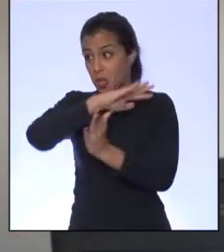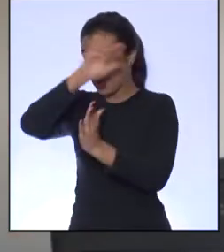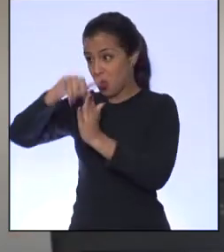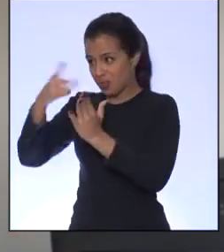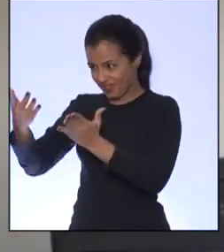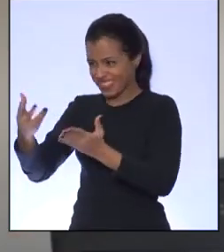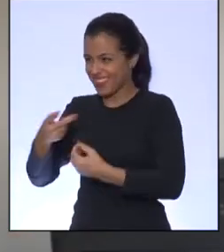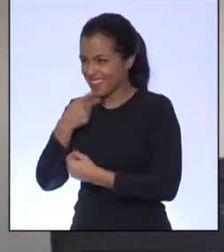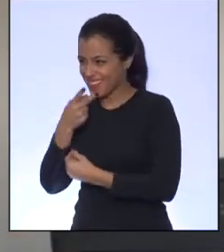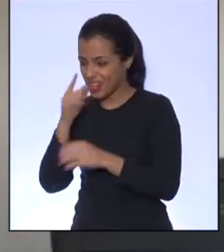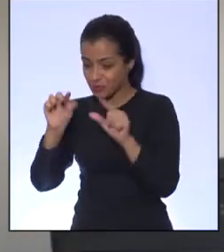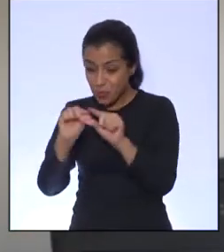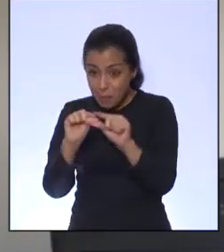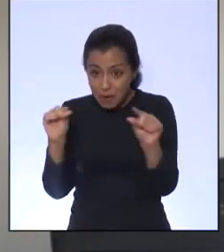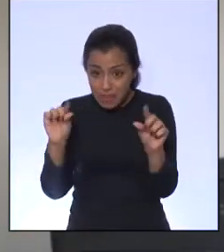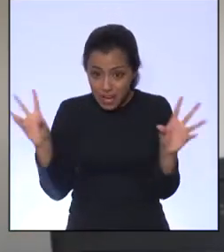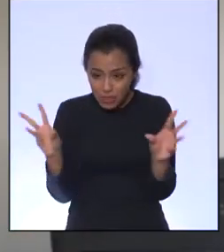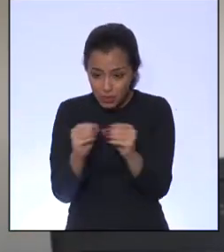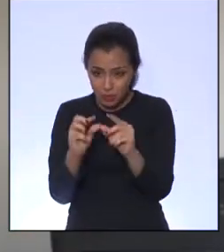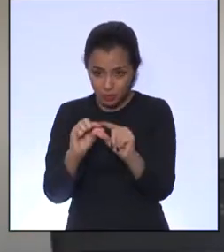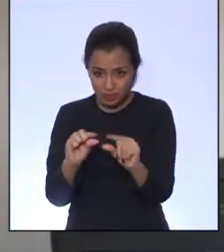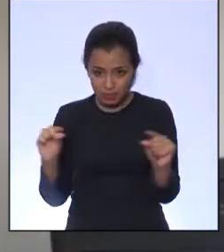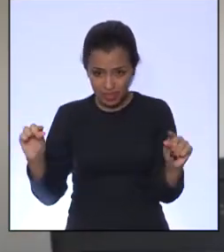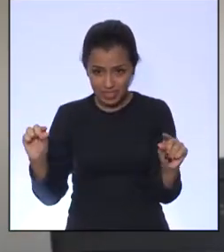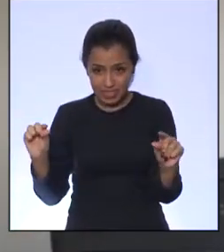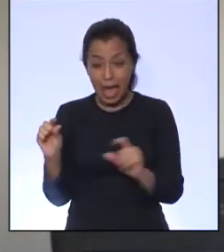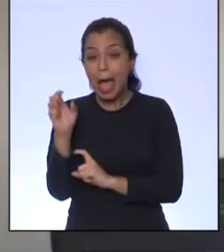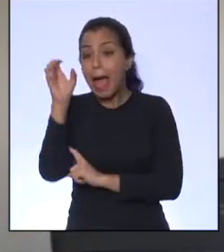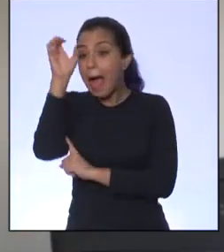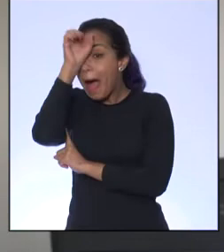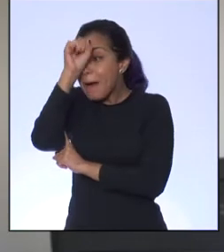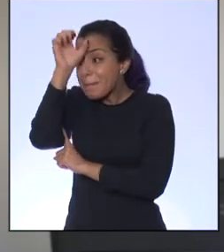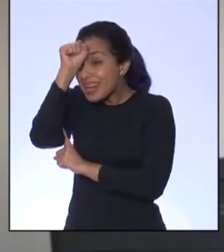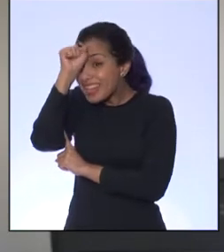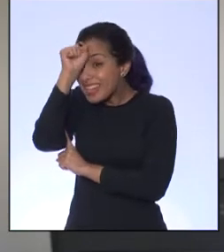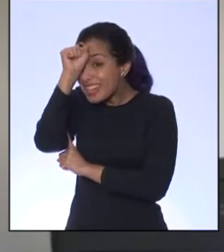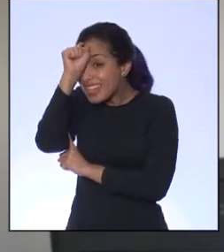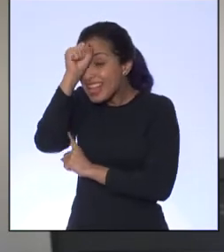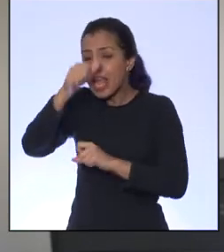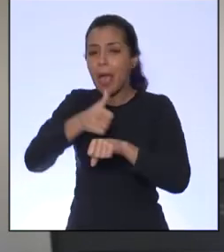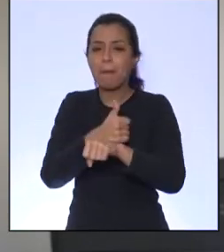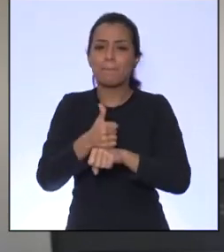eu diria que aprender virou profissão de vida, tá certo isso?